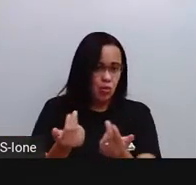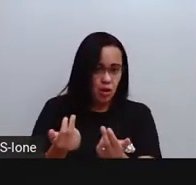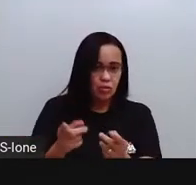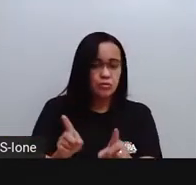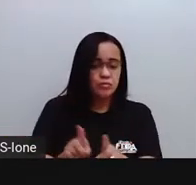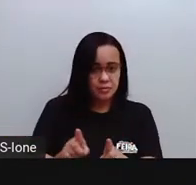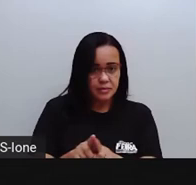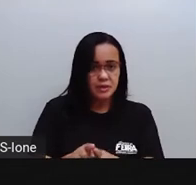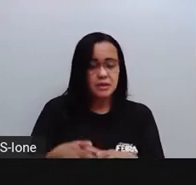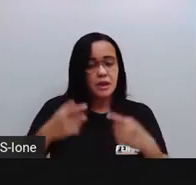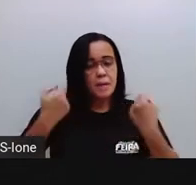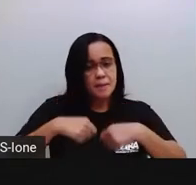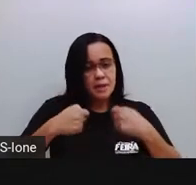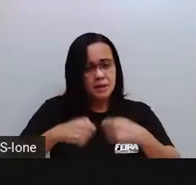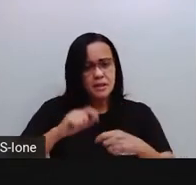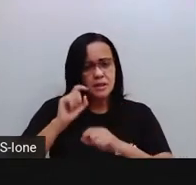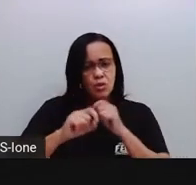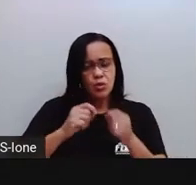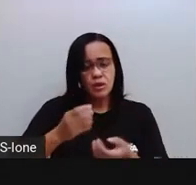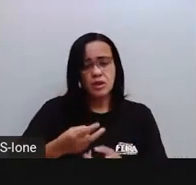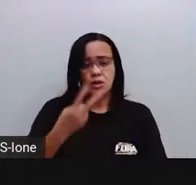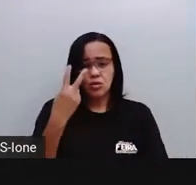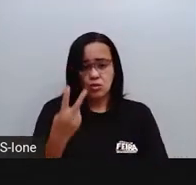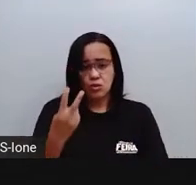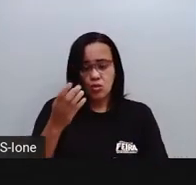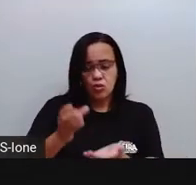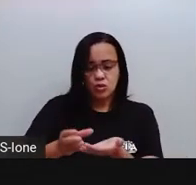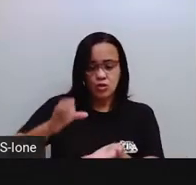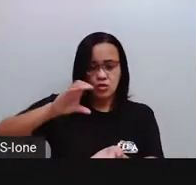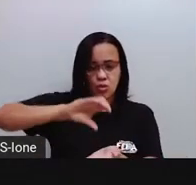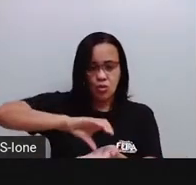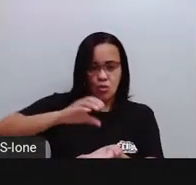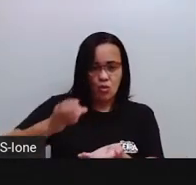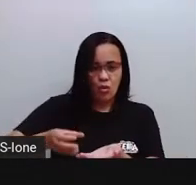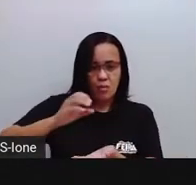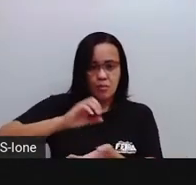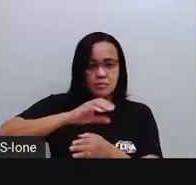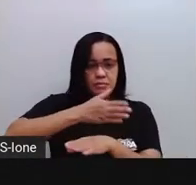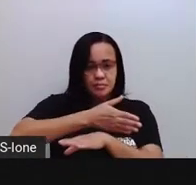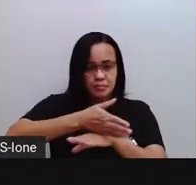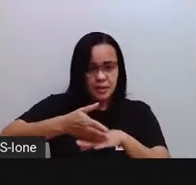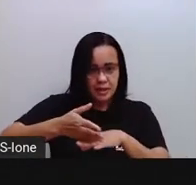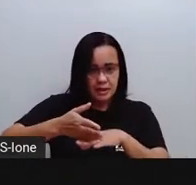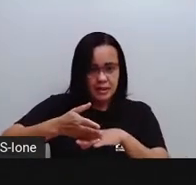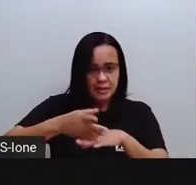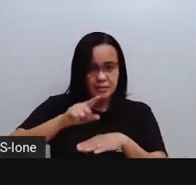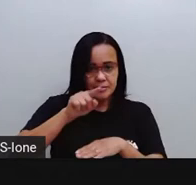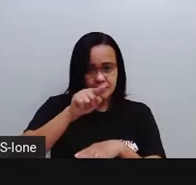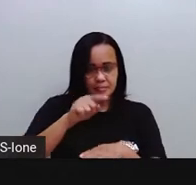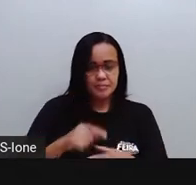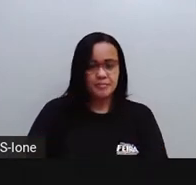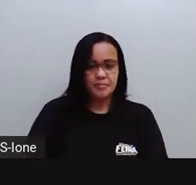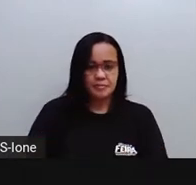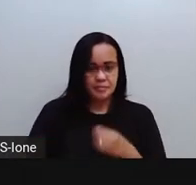gente vai precisar de dois copos de farinha de trigo, desse aqui, tá certo? Então, vou colocar, já coloquei aqui um.